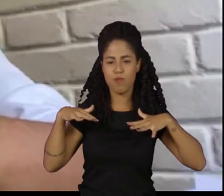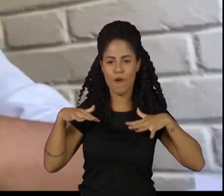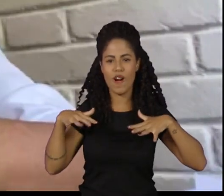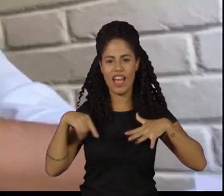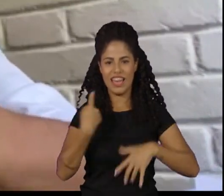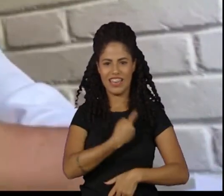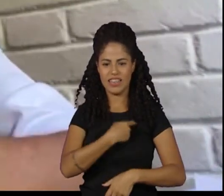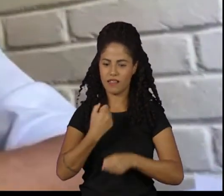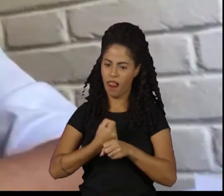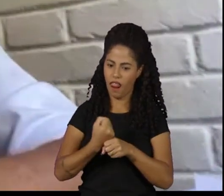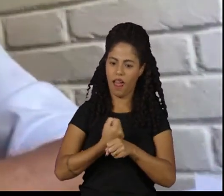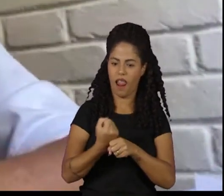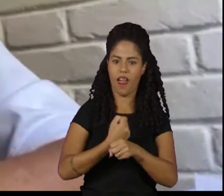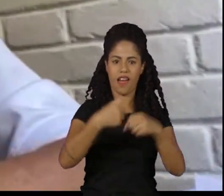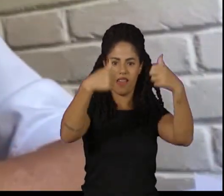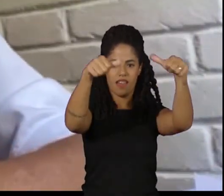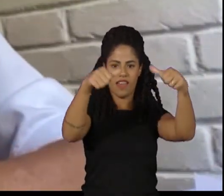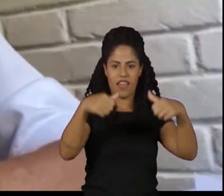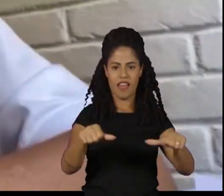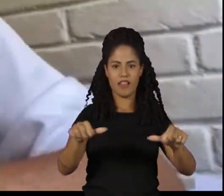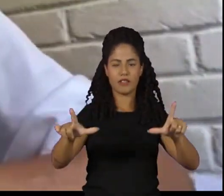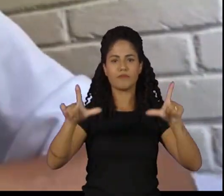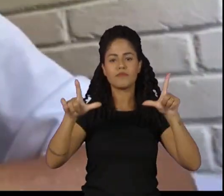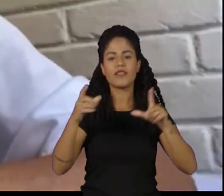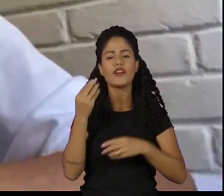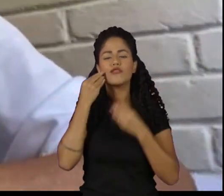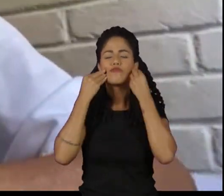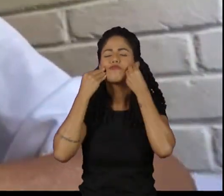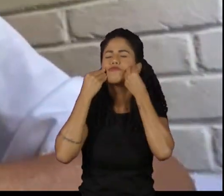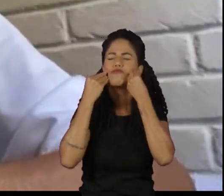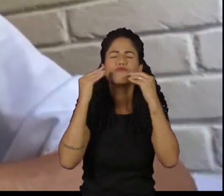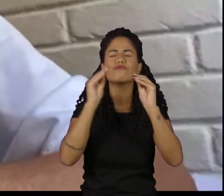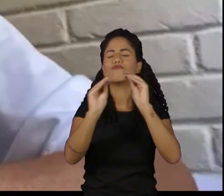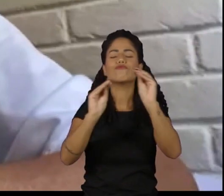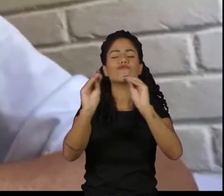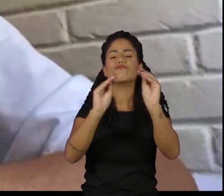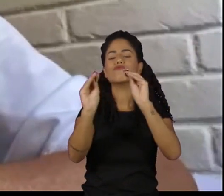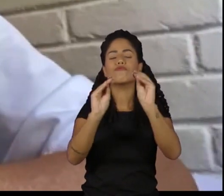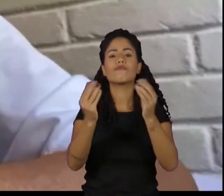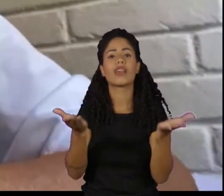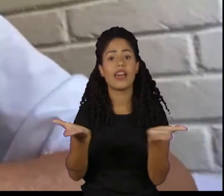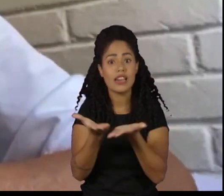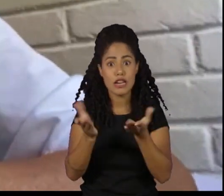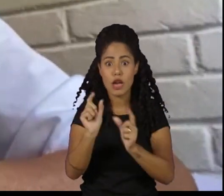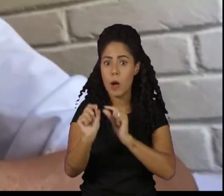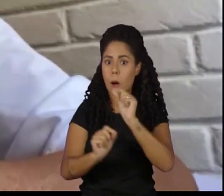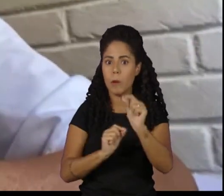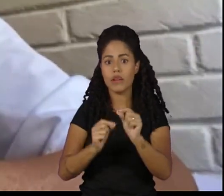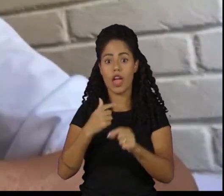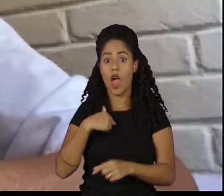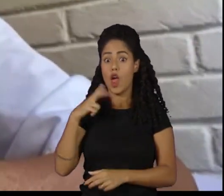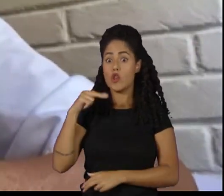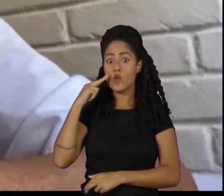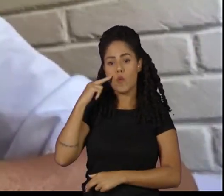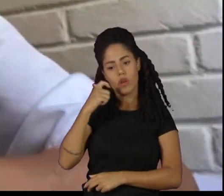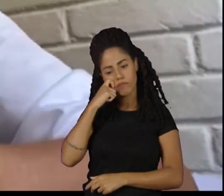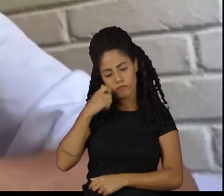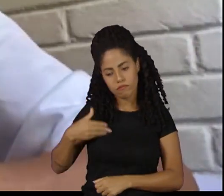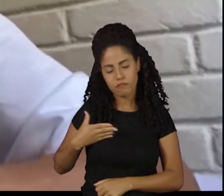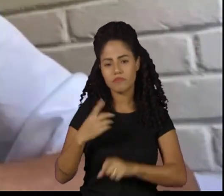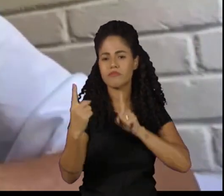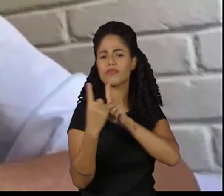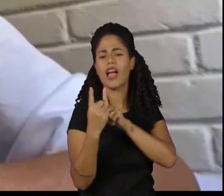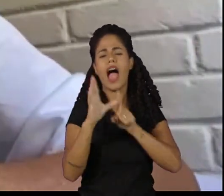gente ficava anos em cartaz? Tá? Um grande beijo, quero dizer assim, de público, o que eu nunca te disse pessoalmente, talvez, que eu te